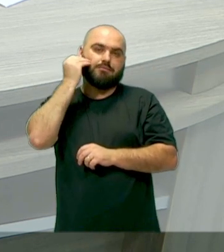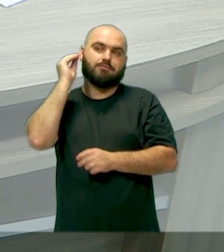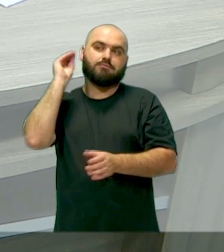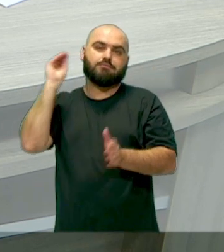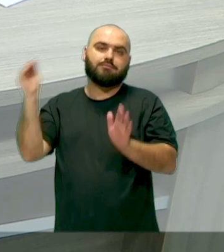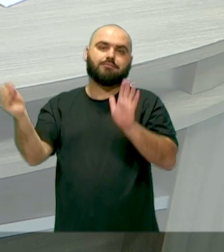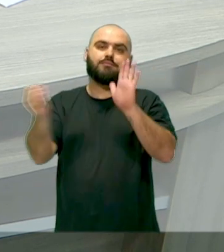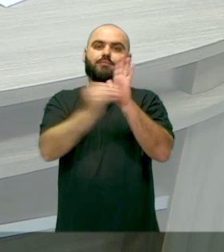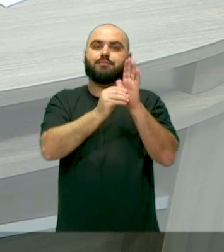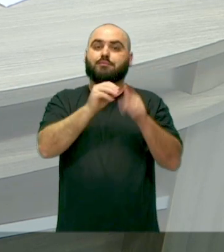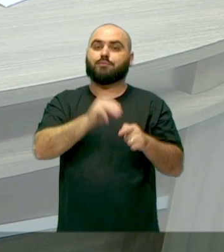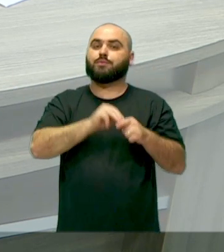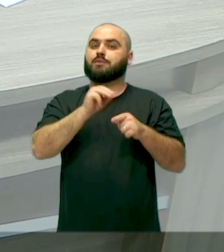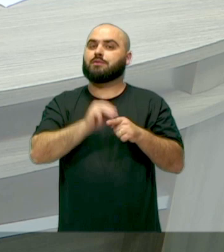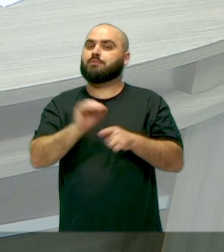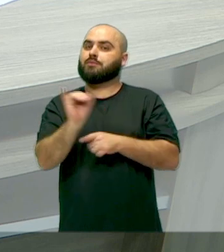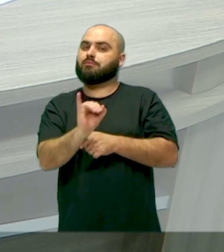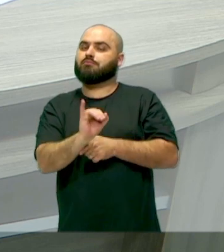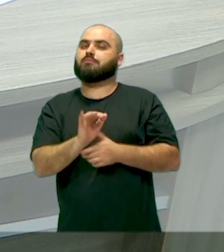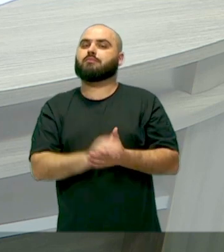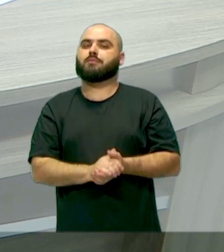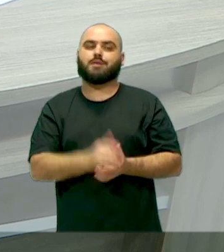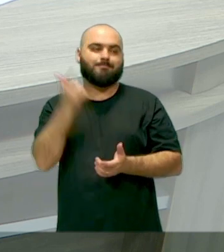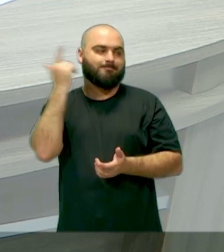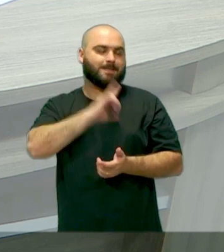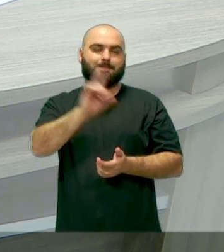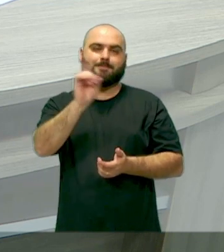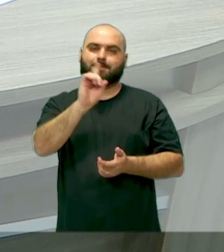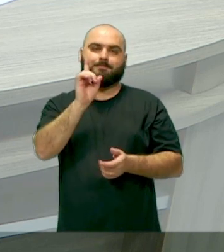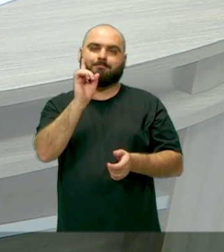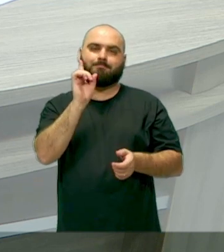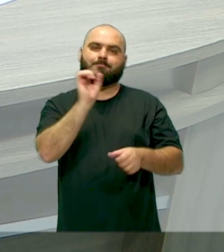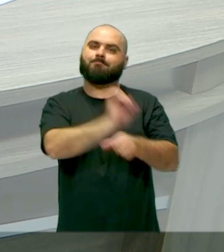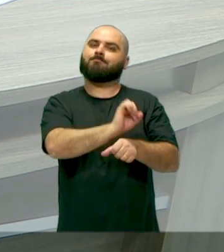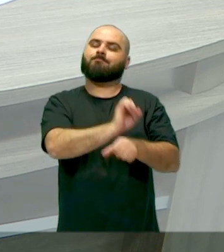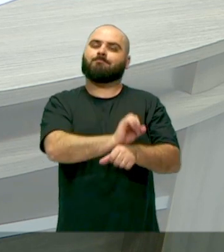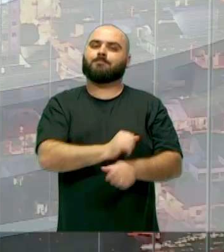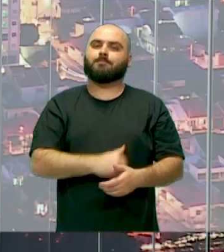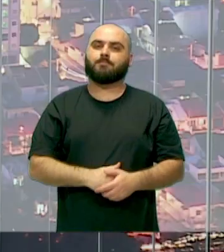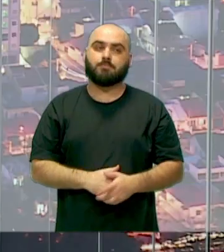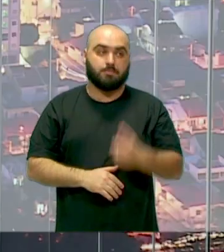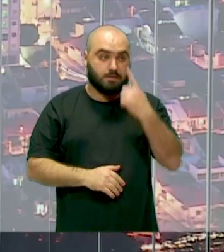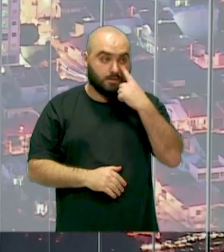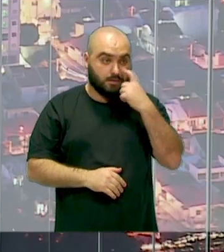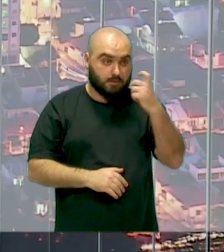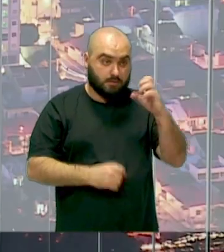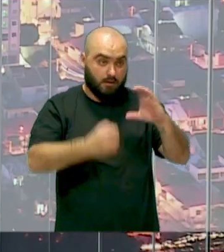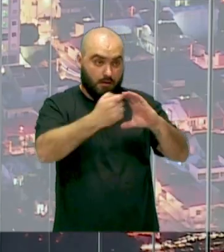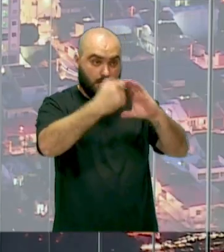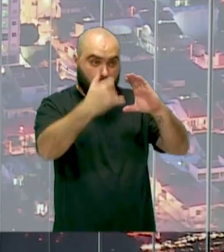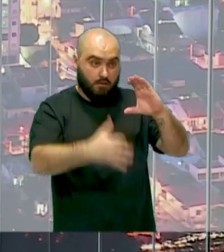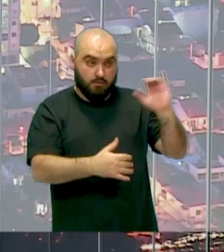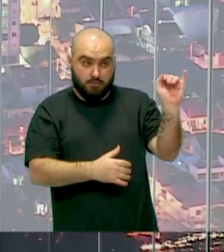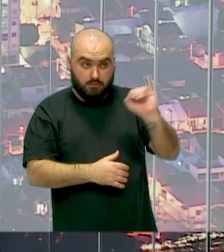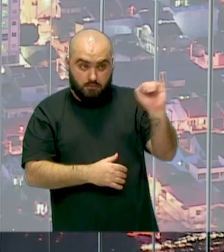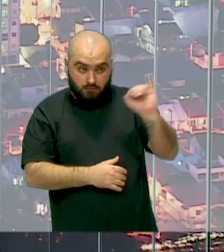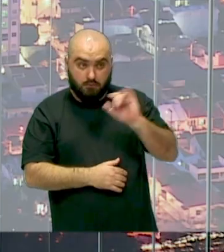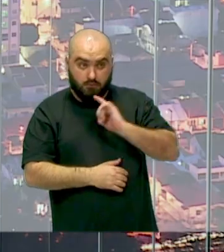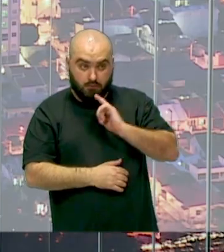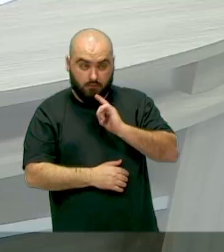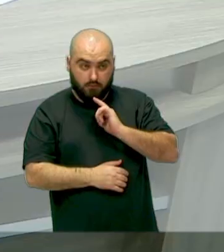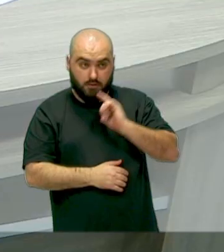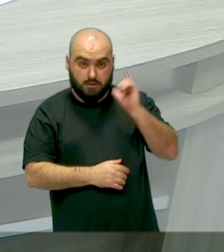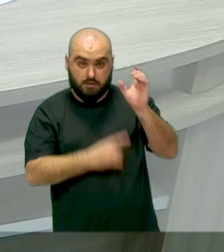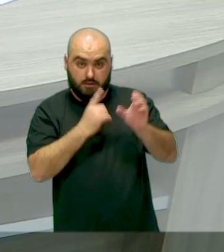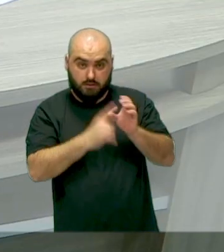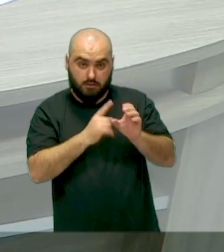incluir no município e não conseguimos. Que seria interessante até pelas características aqui de Itajaí. Porque Itajaí é uma